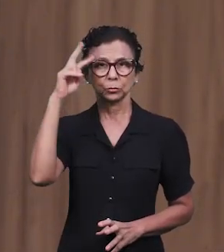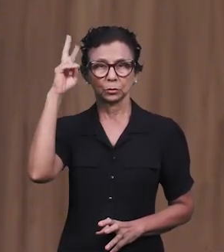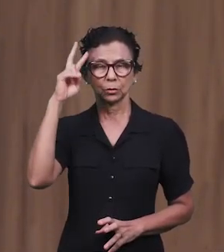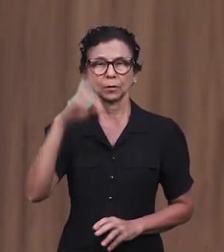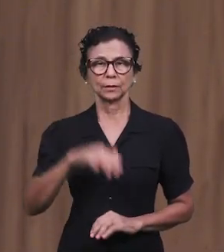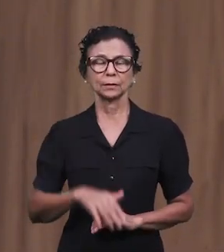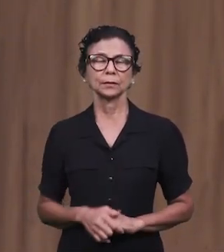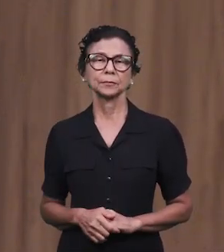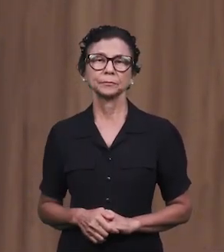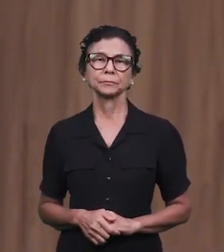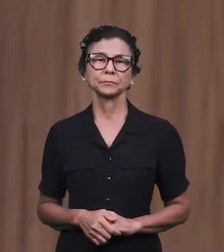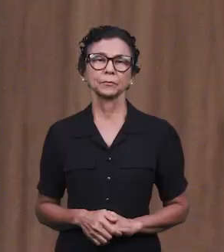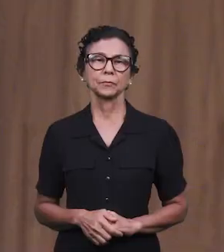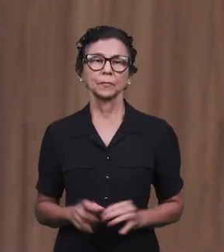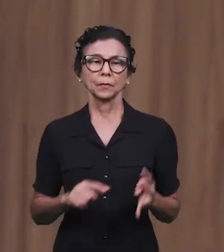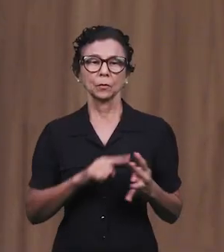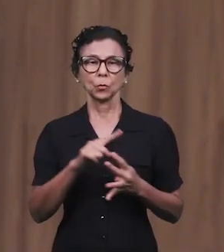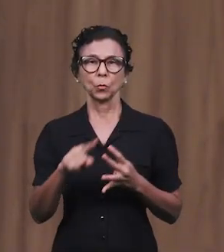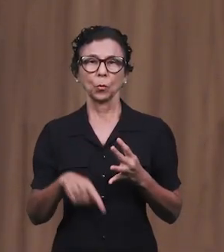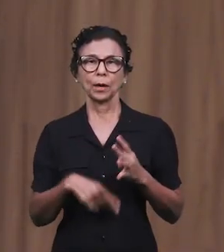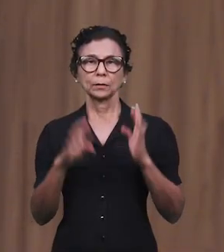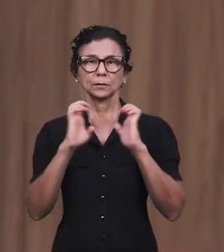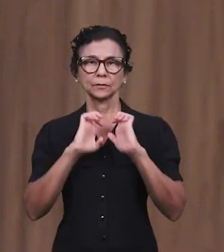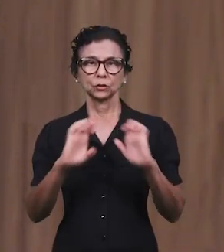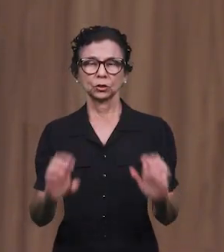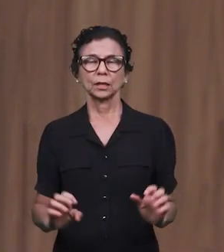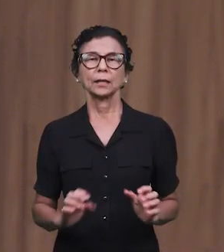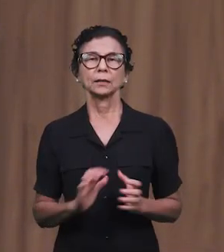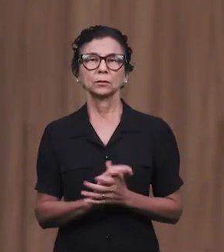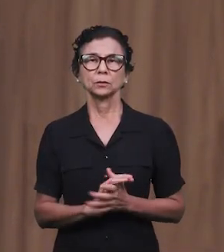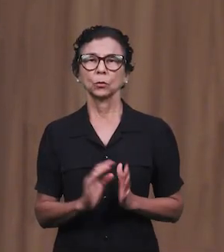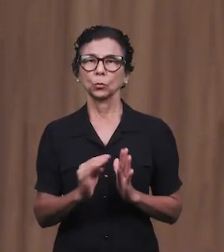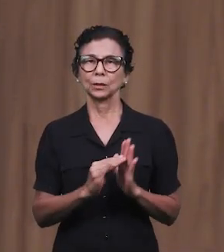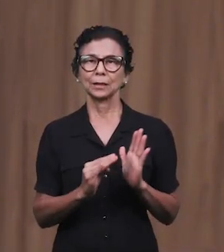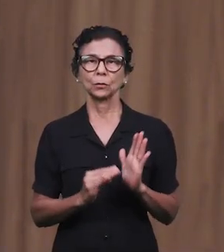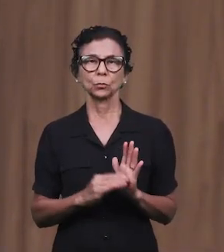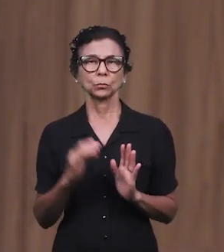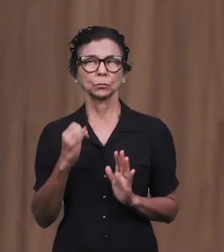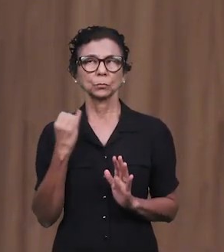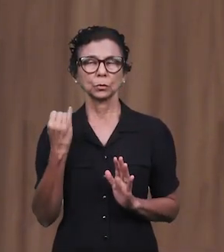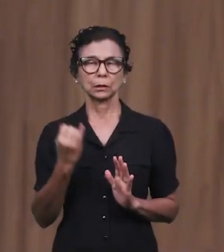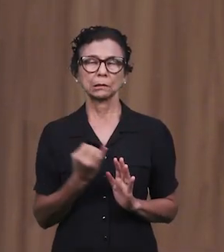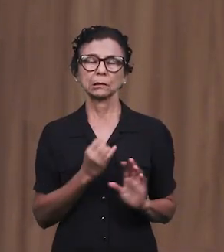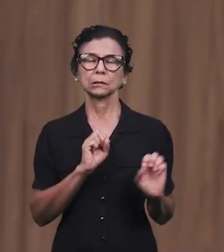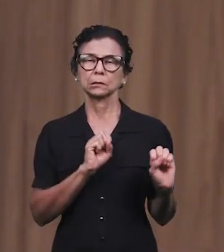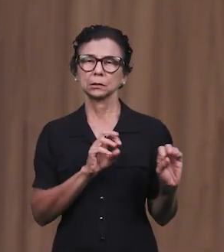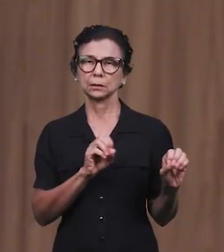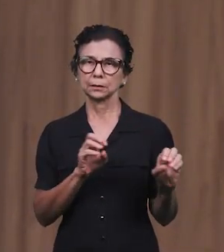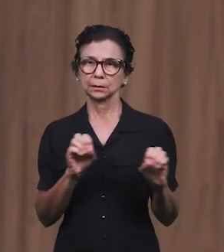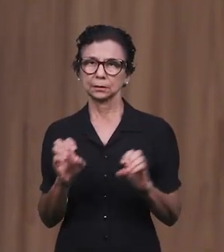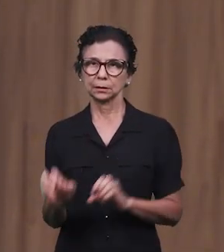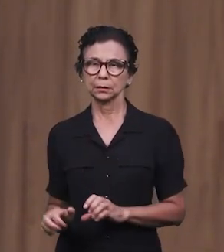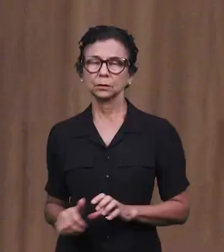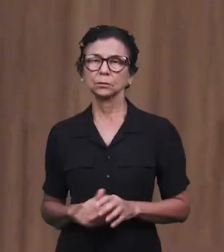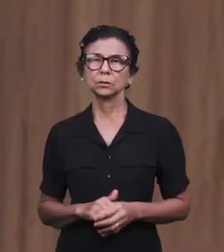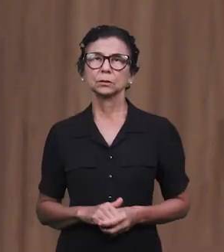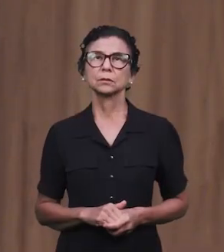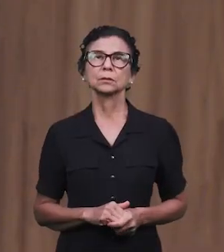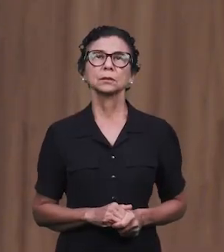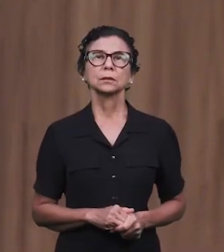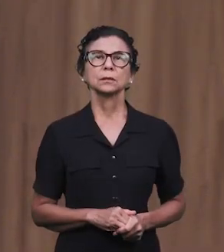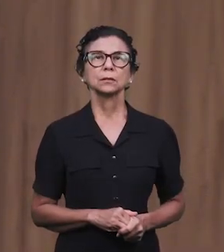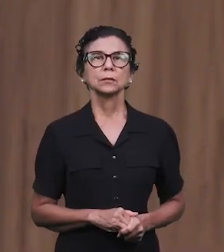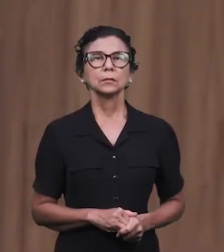seguir. Os evangelhos são muito ricos, tem muitos ensinos para nos